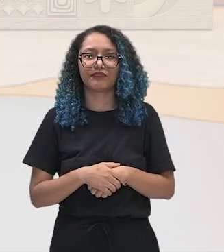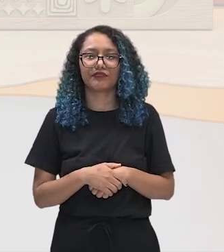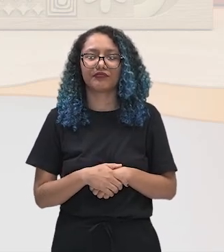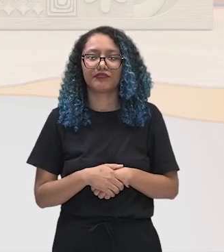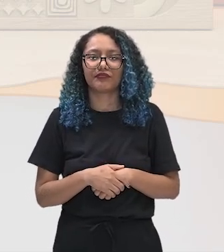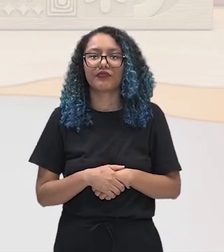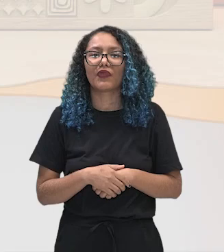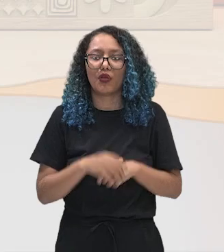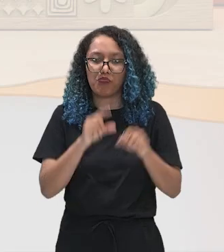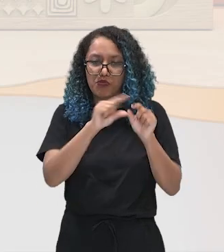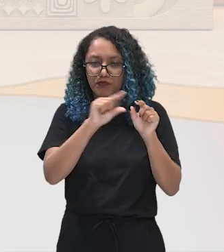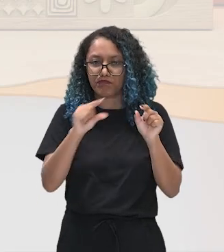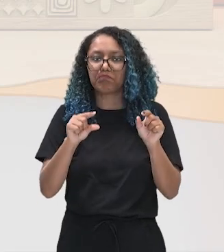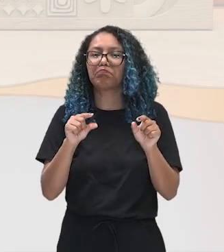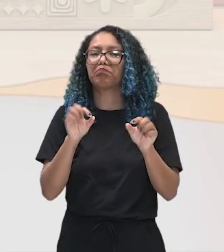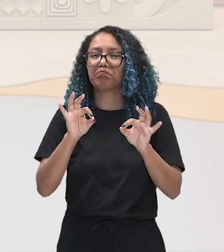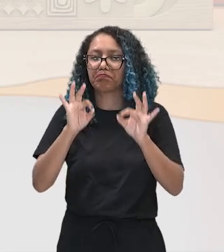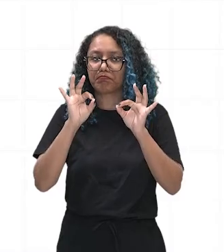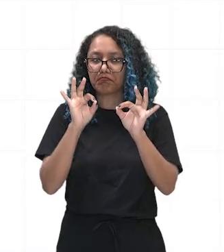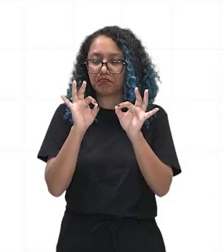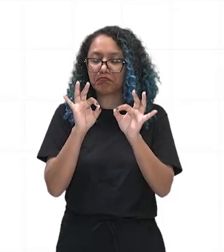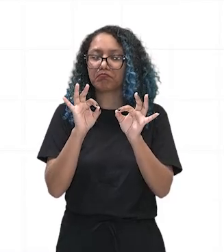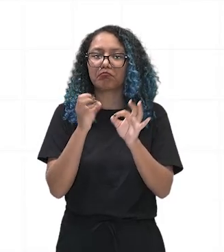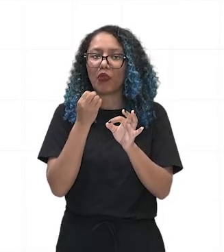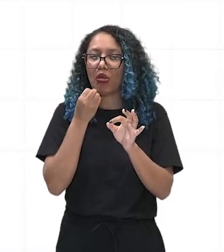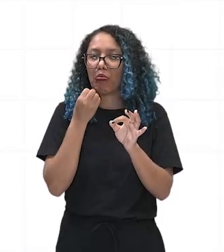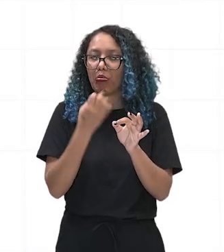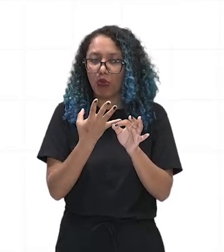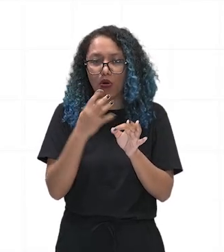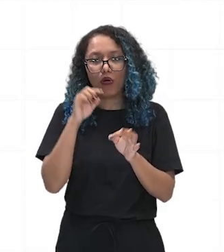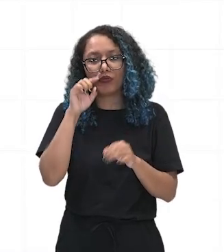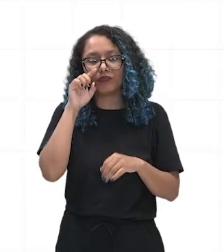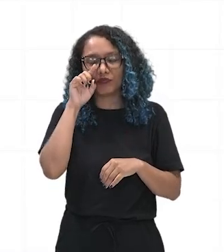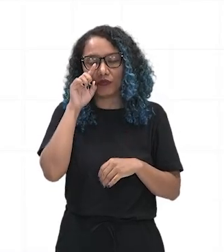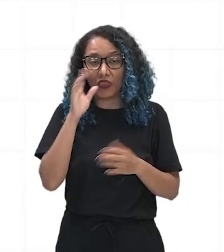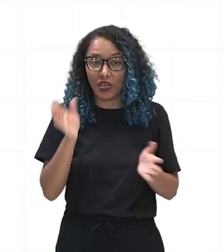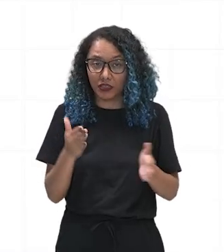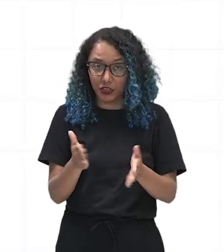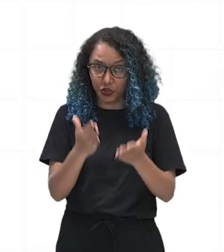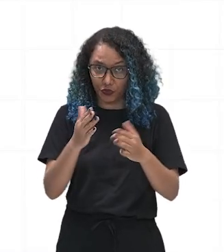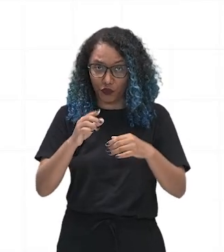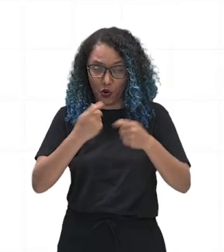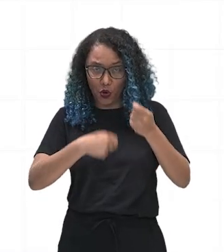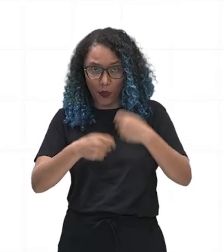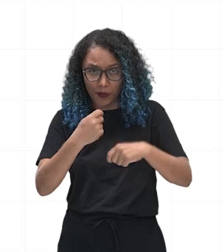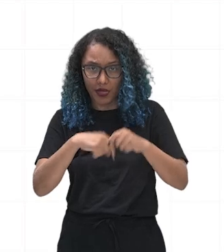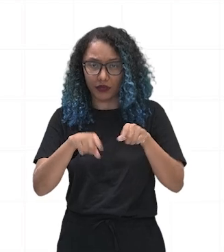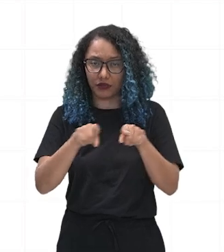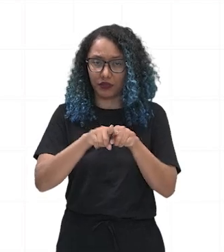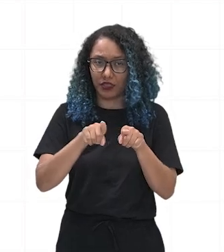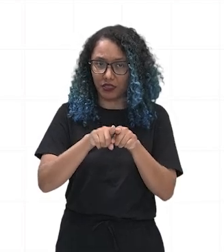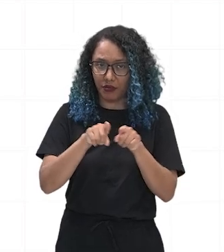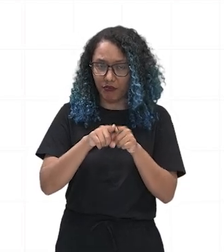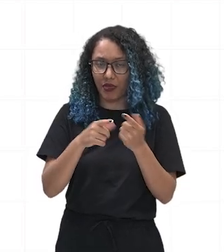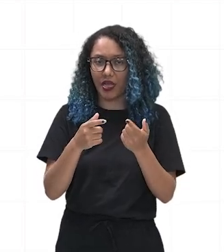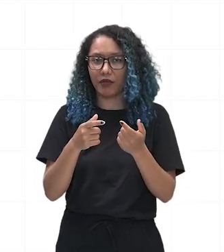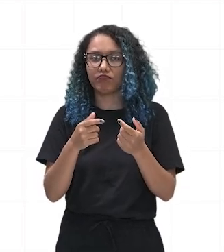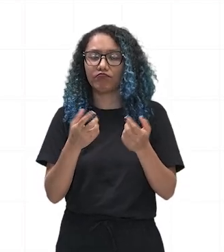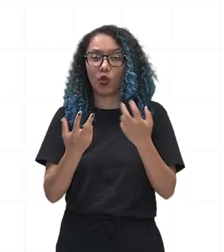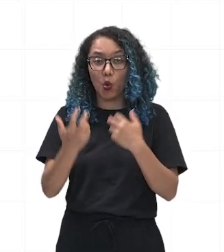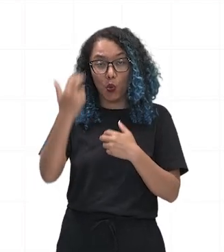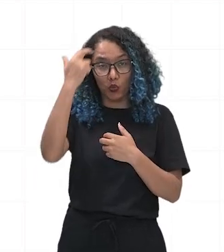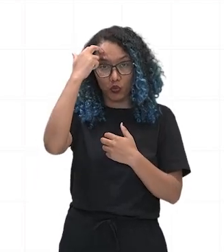estrada incrível que não só ajudou o comércio, mas também na troca de